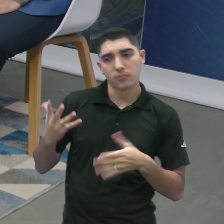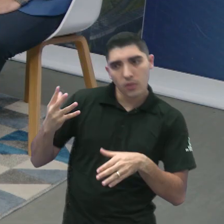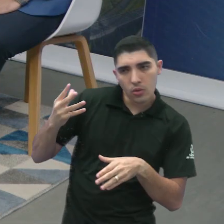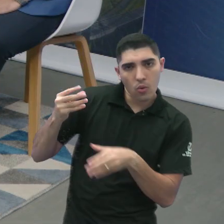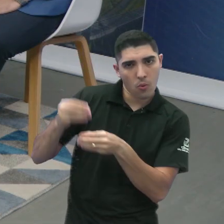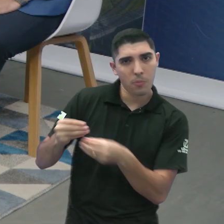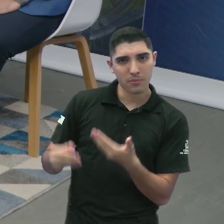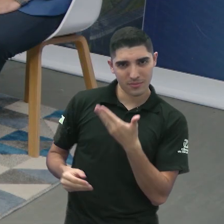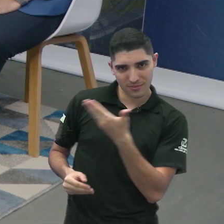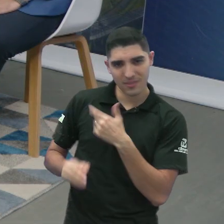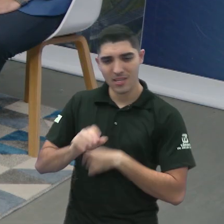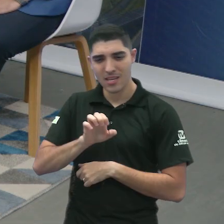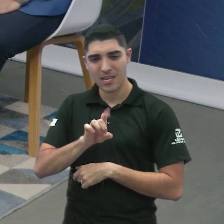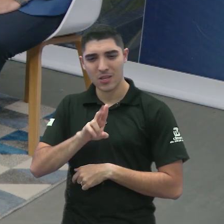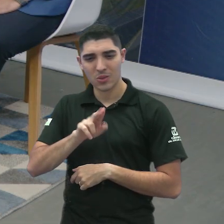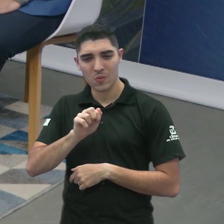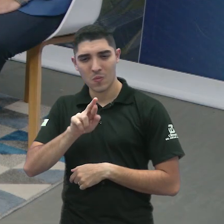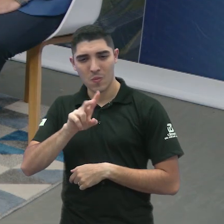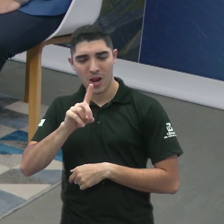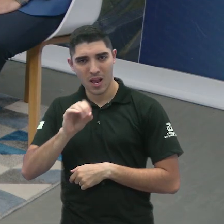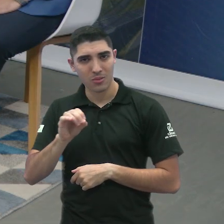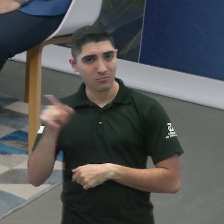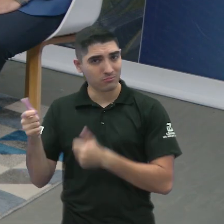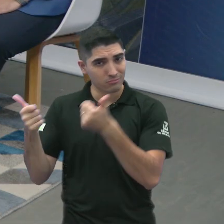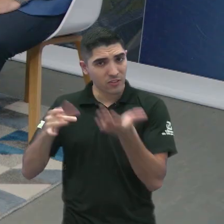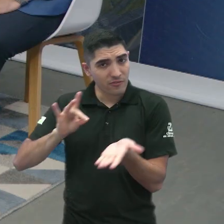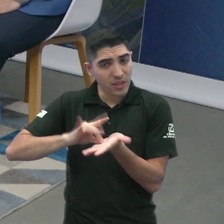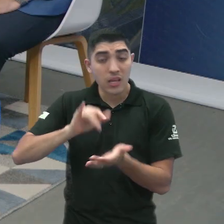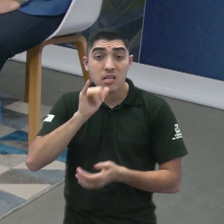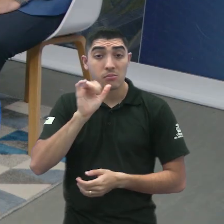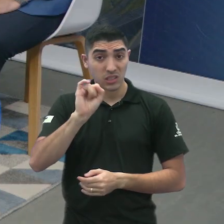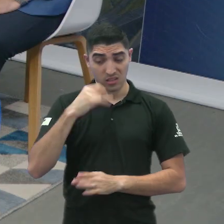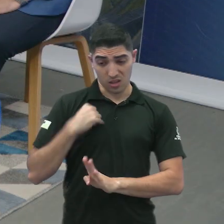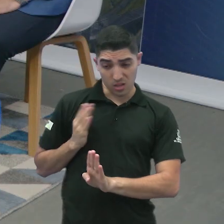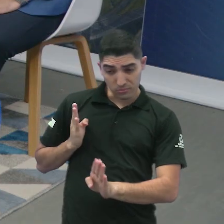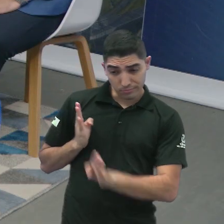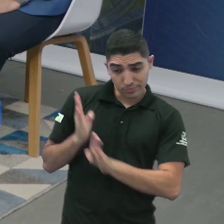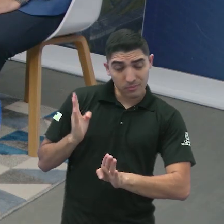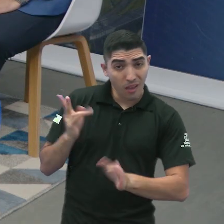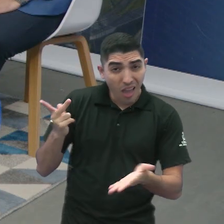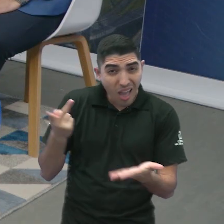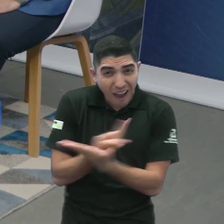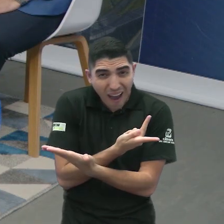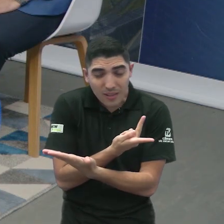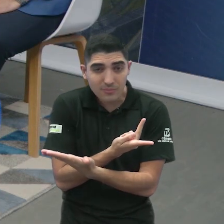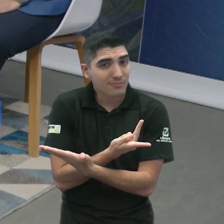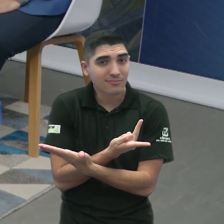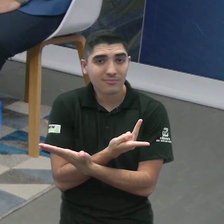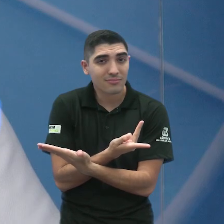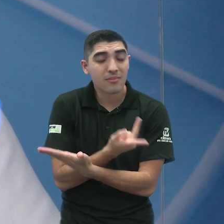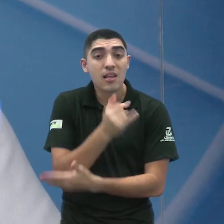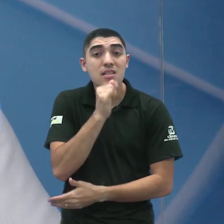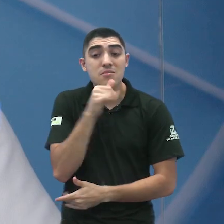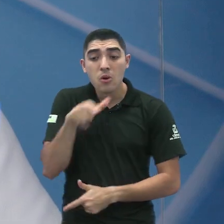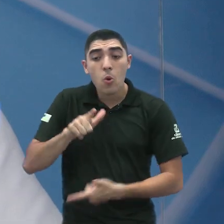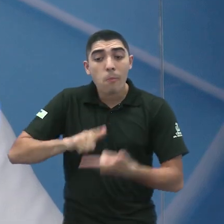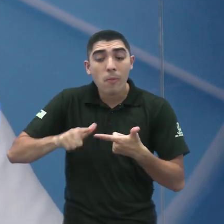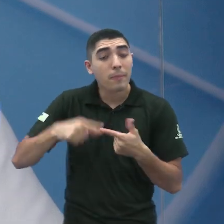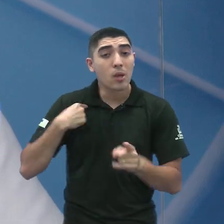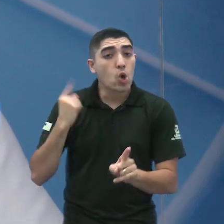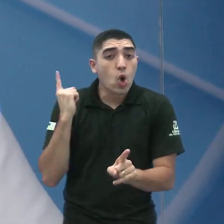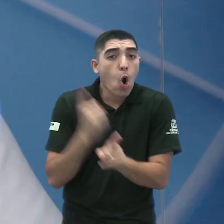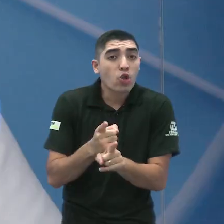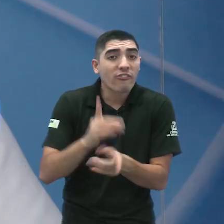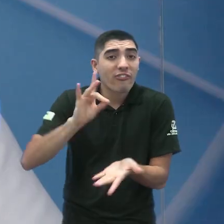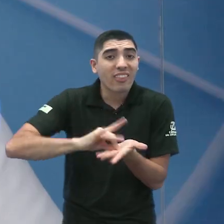que o doutor Eduardo fala, porque se você tem um diagnóstico errado, a causa do problema você não sabe qual é, porque o diagnóstico